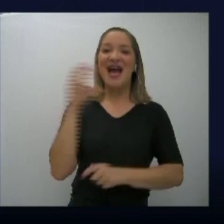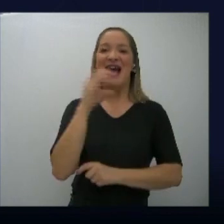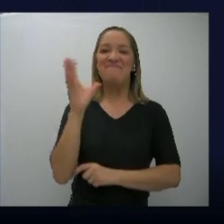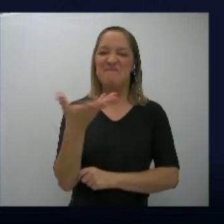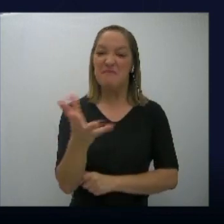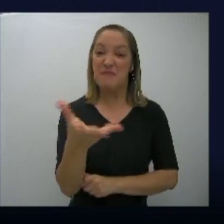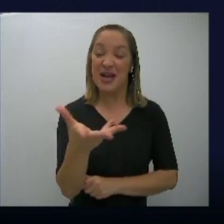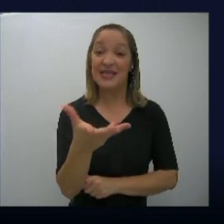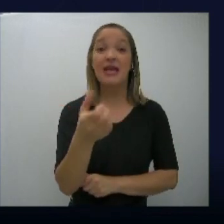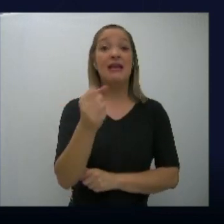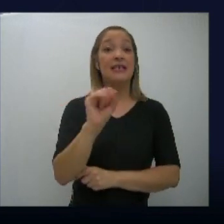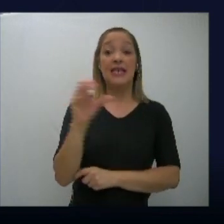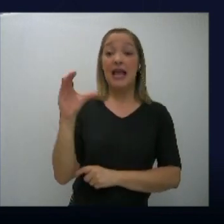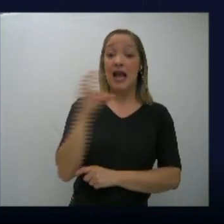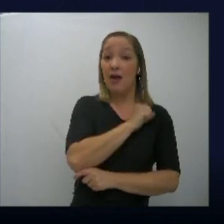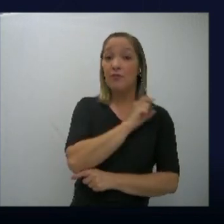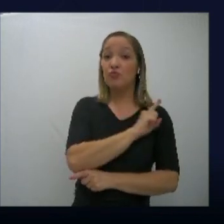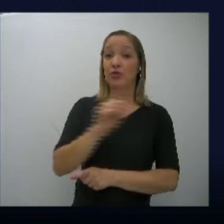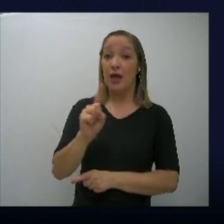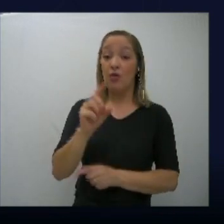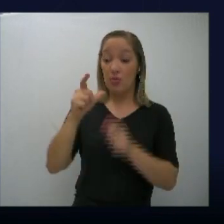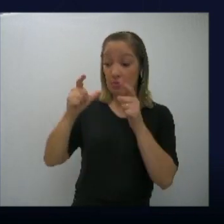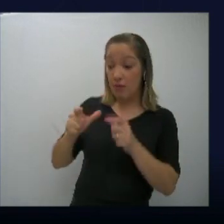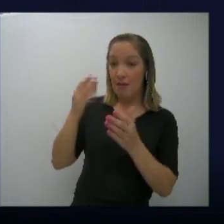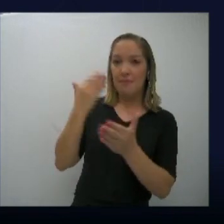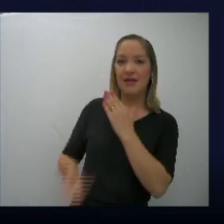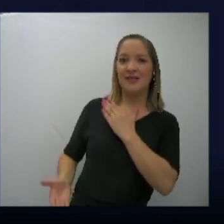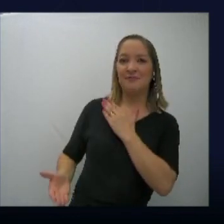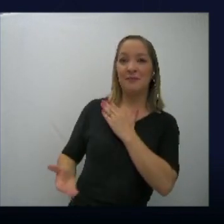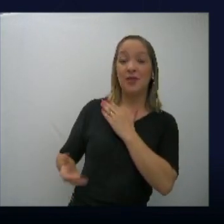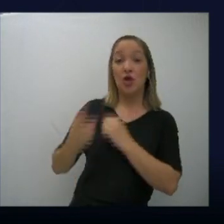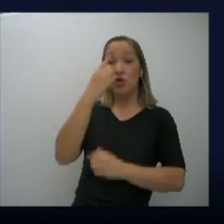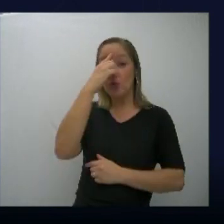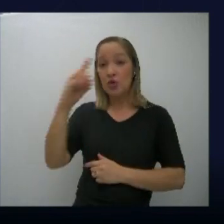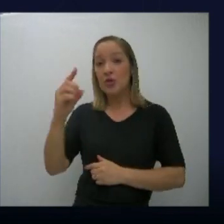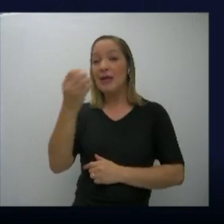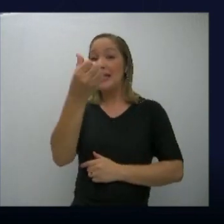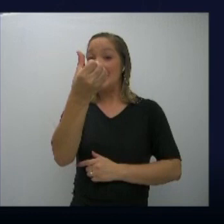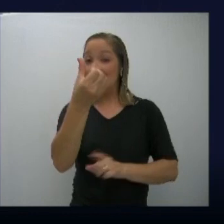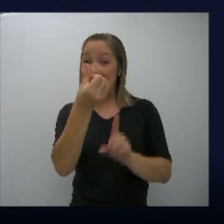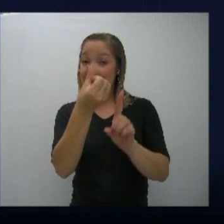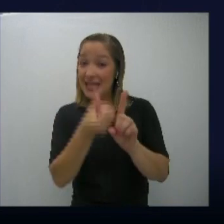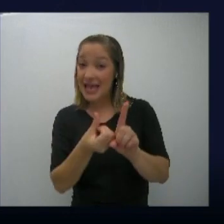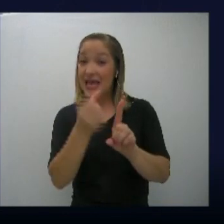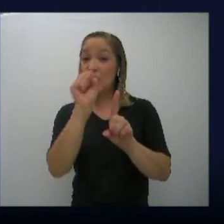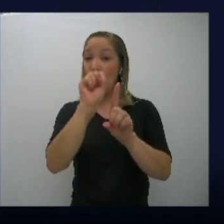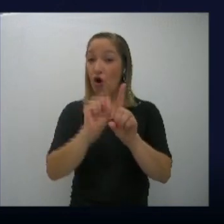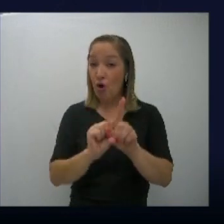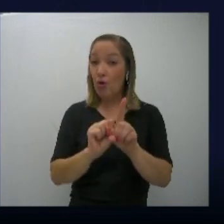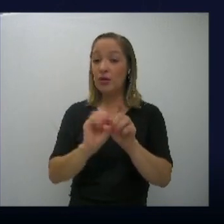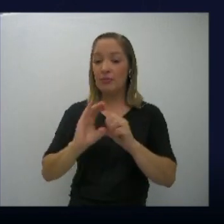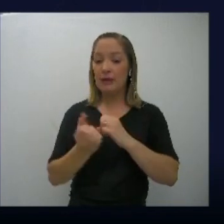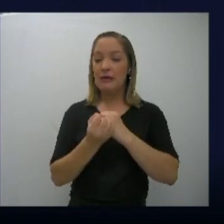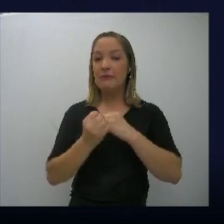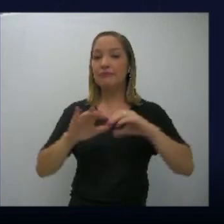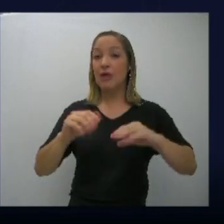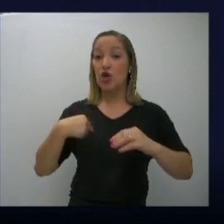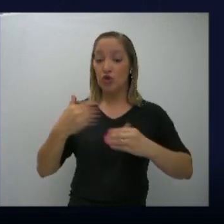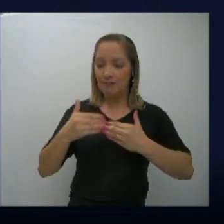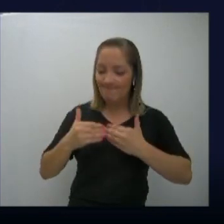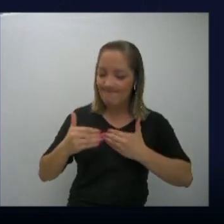não tiver andando tão rápido perdendo espaço nesses últimos 6 8 meses de poderia o que a gente fez foi avançar talvez dois anos e